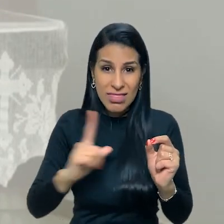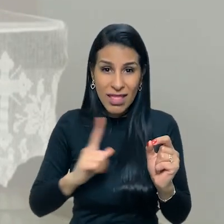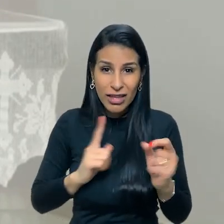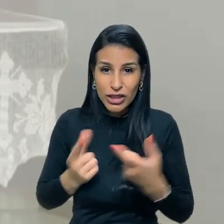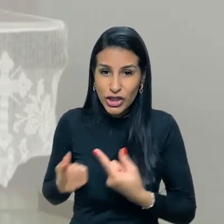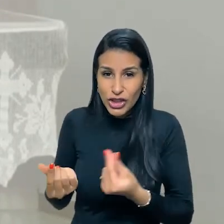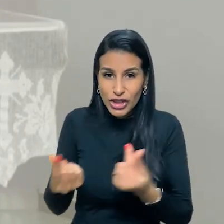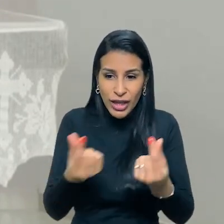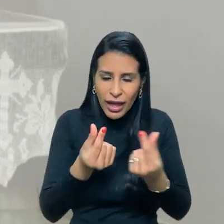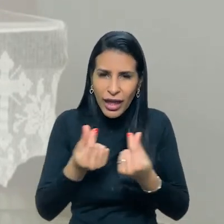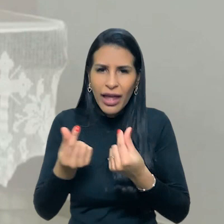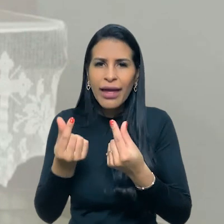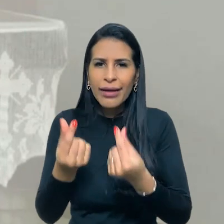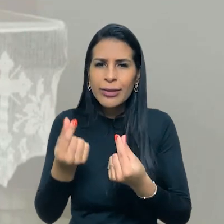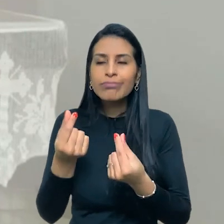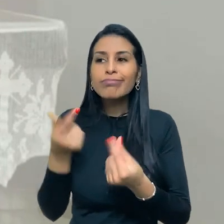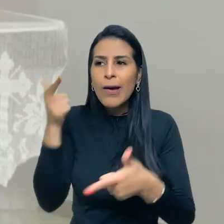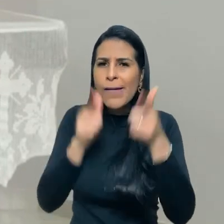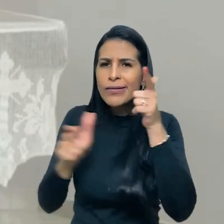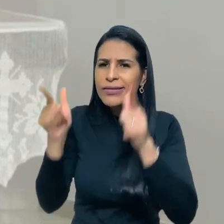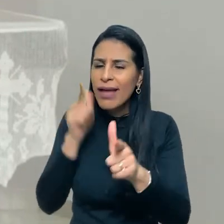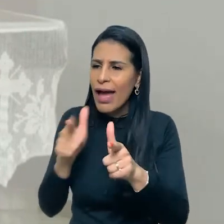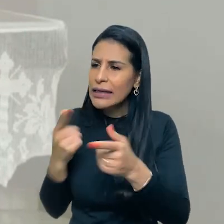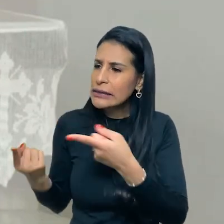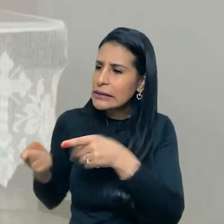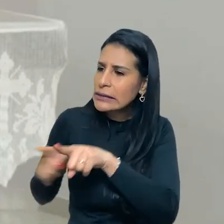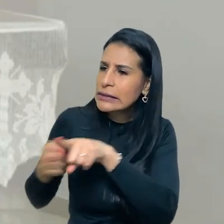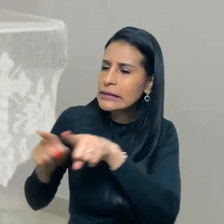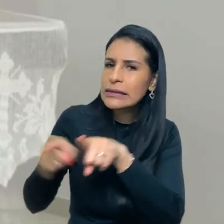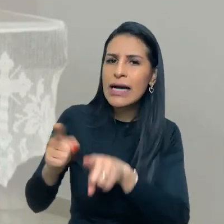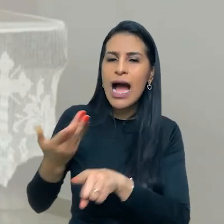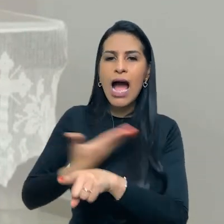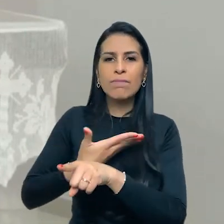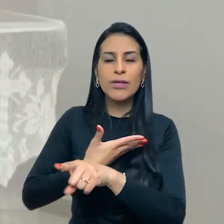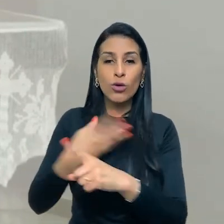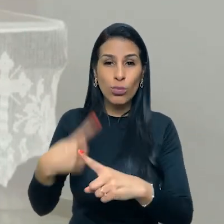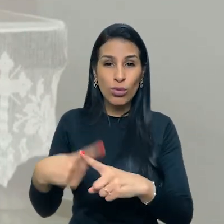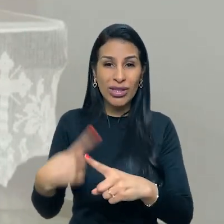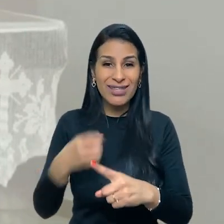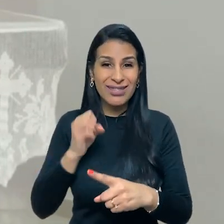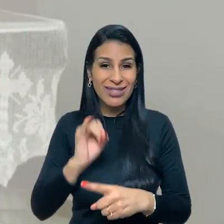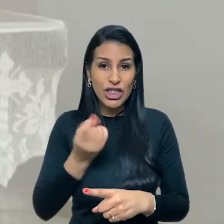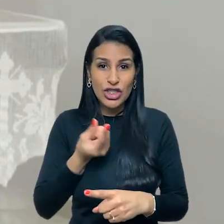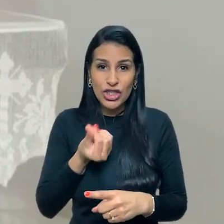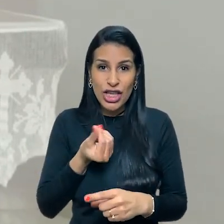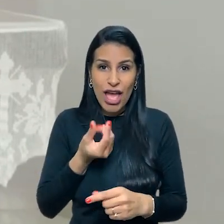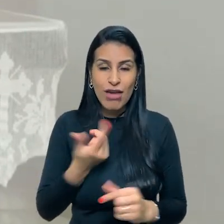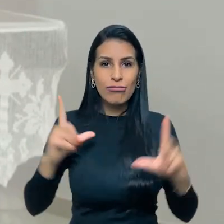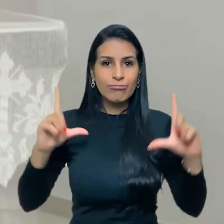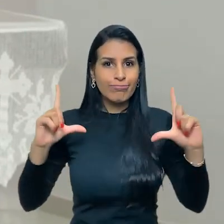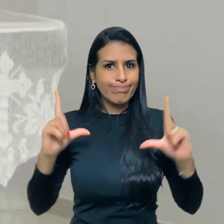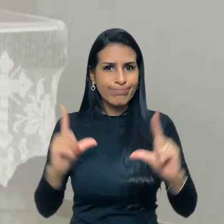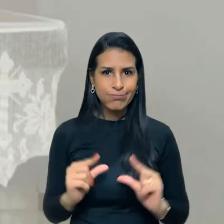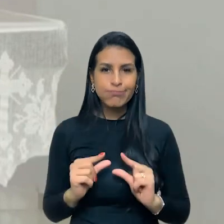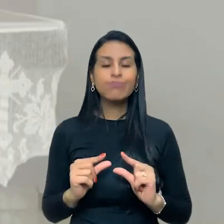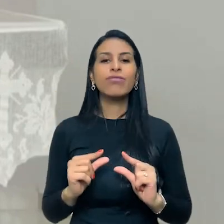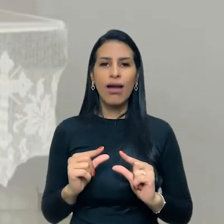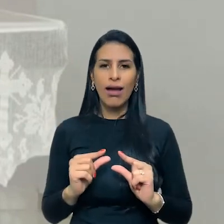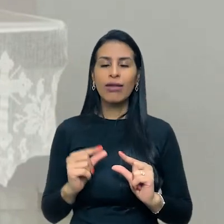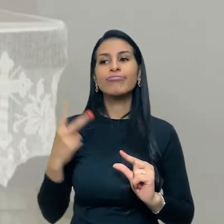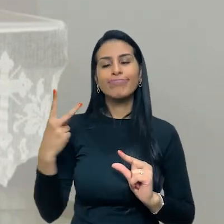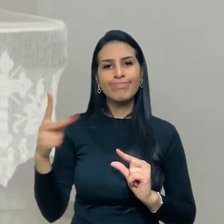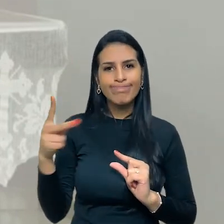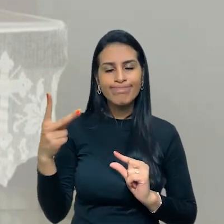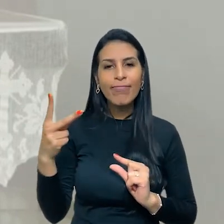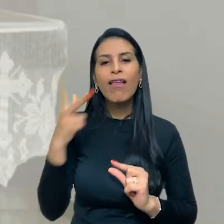deste mundo para conseguir amigos, a fim de que, quando as riquezas faltarem, eles